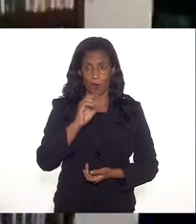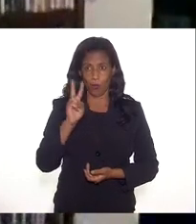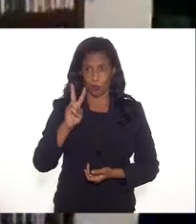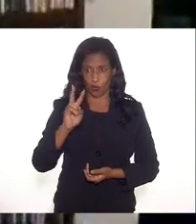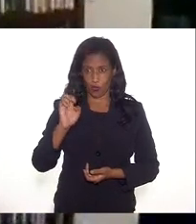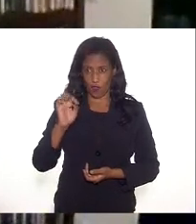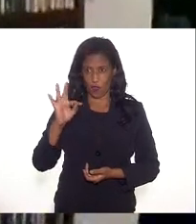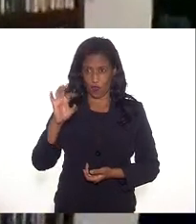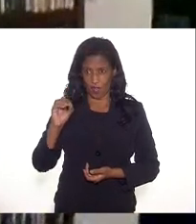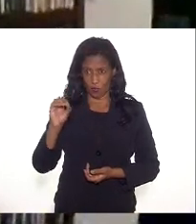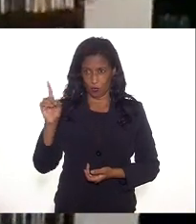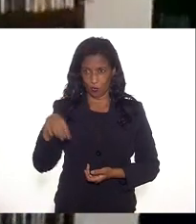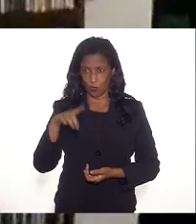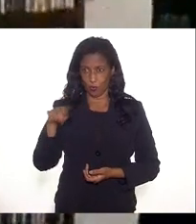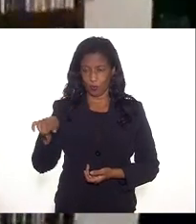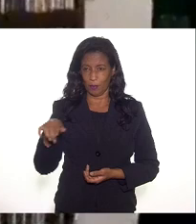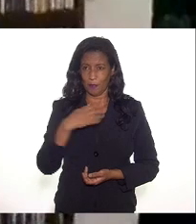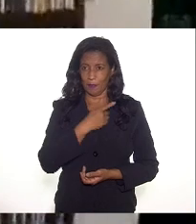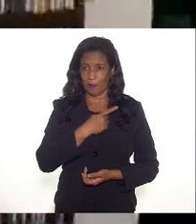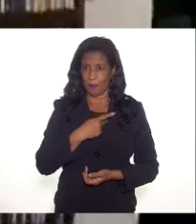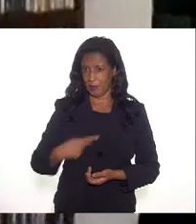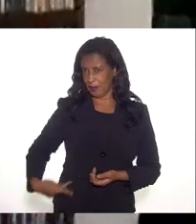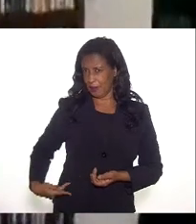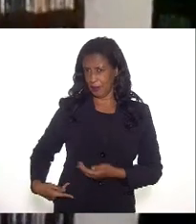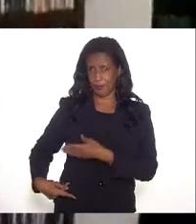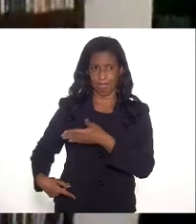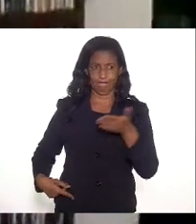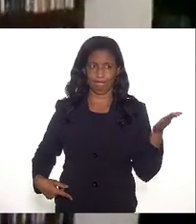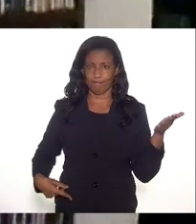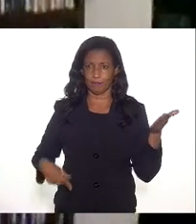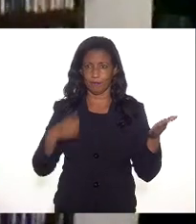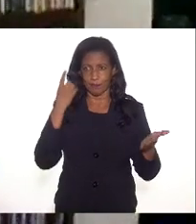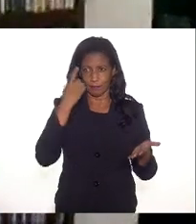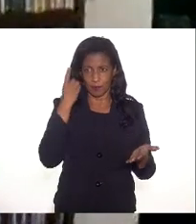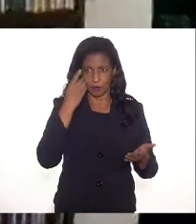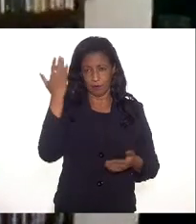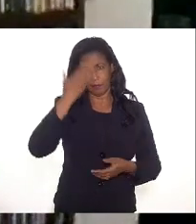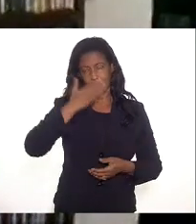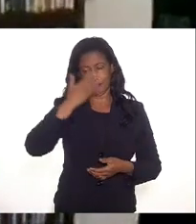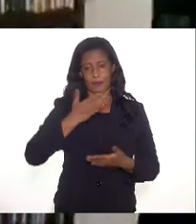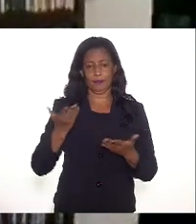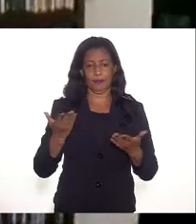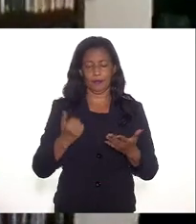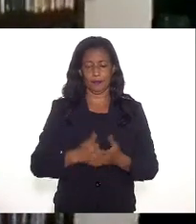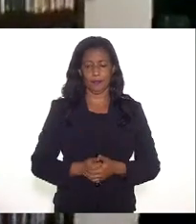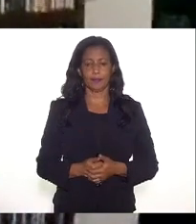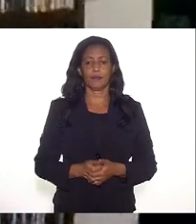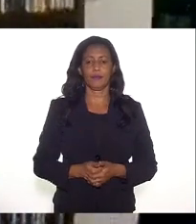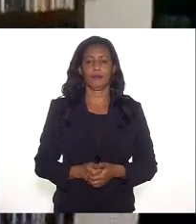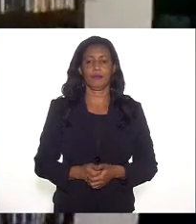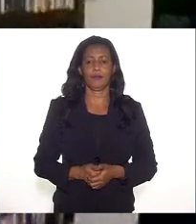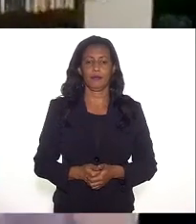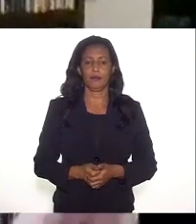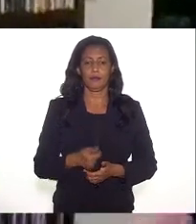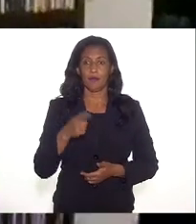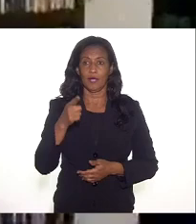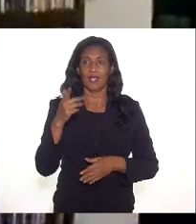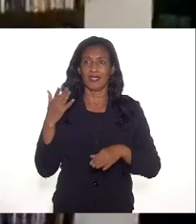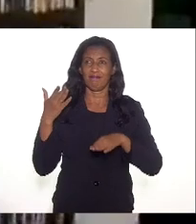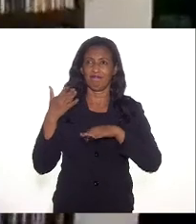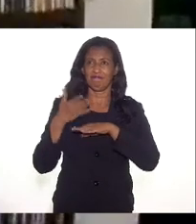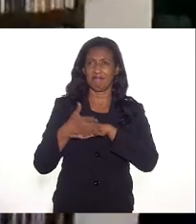no presidente senhoras deputadas e senhores deputados presentes eles entram em